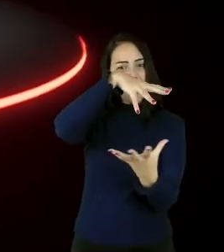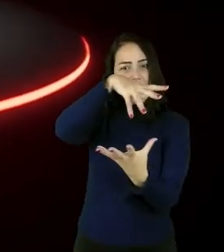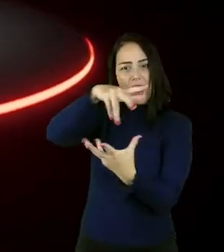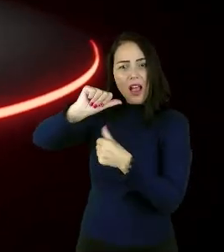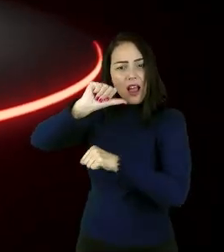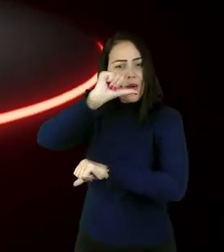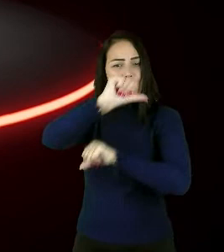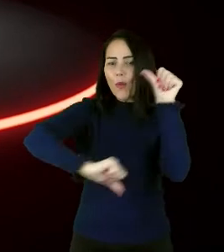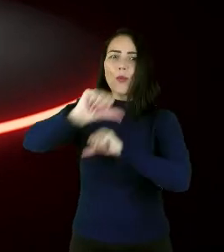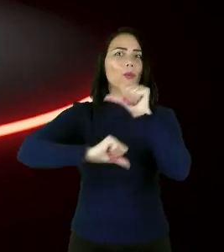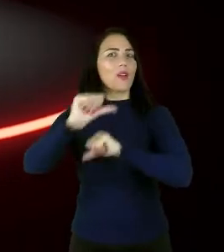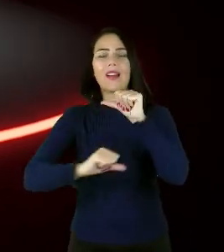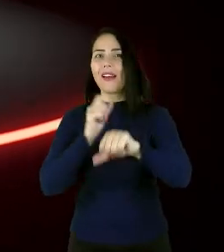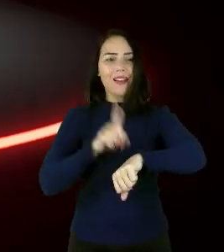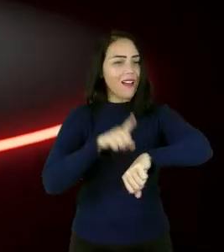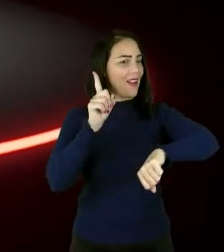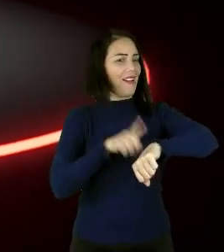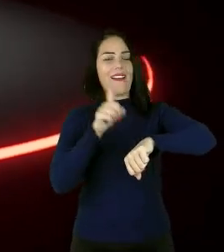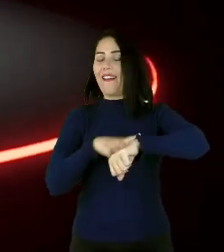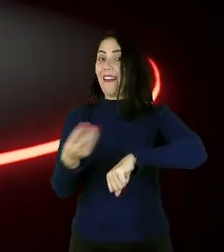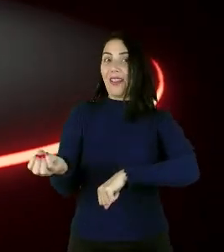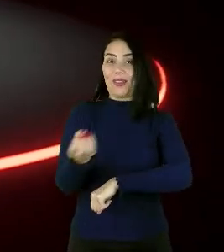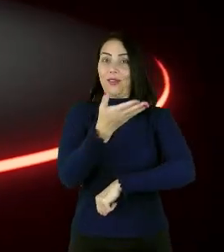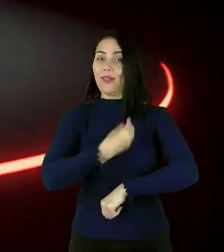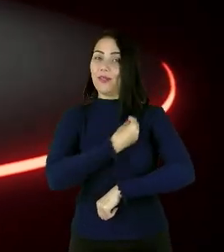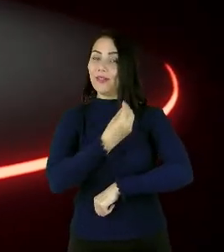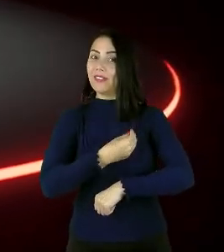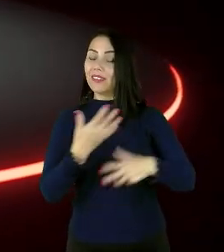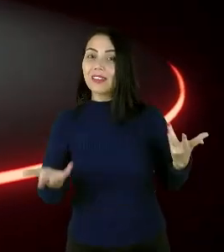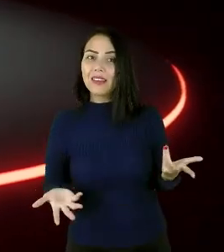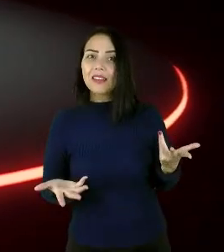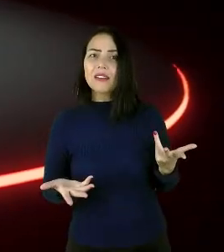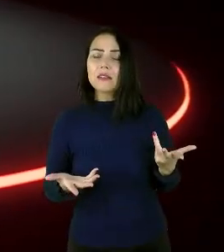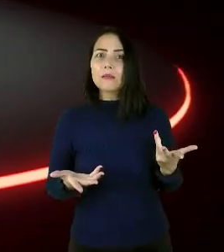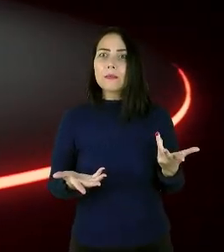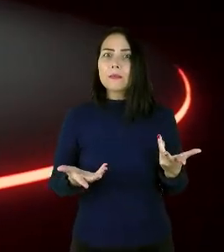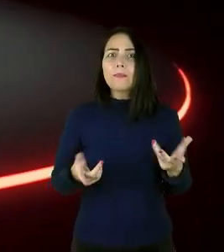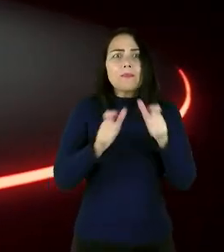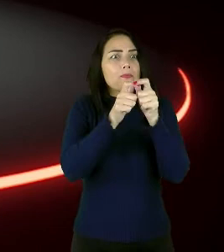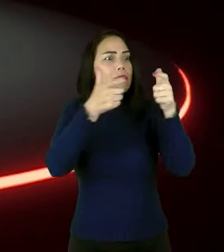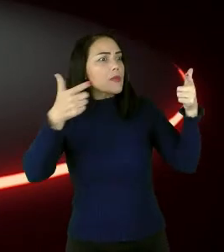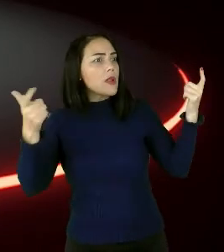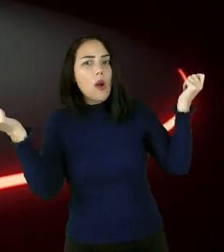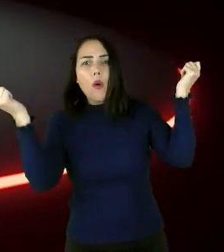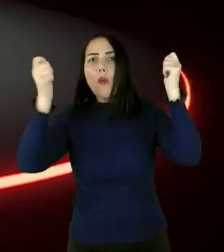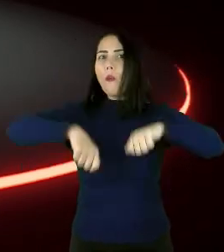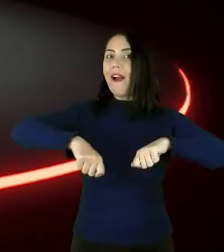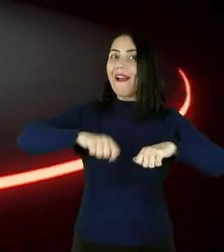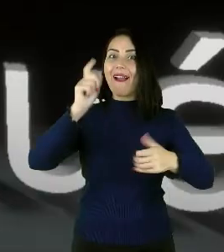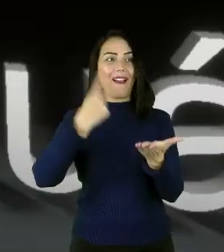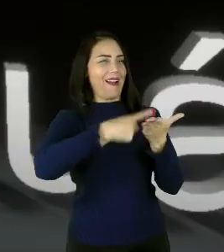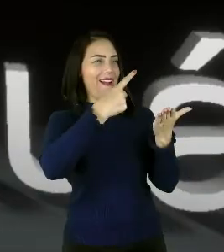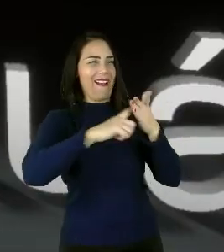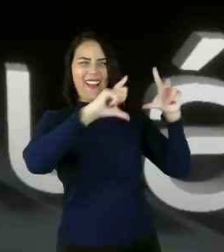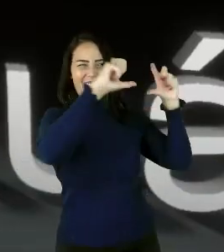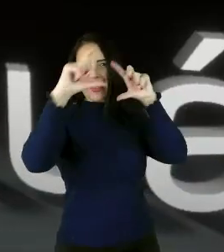seguir em frente a cada instante a cada novo presente ao mesmo tempo que se ampliam as possibilidades de